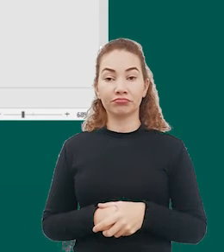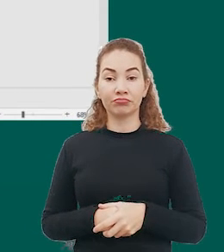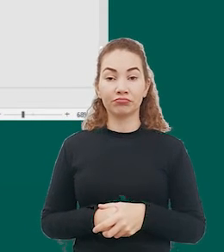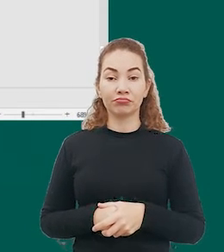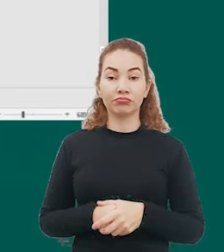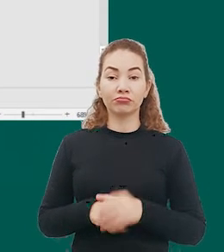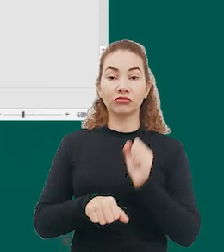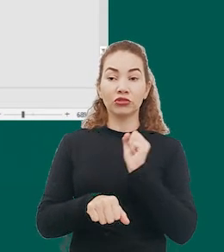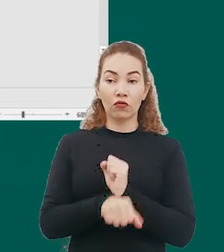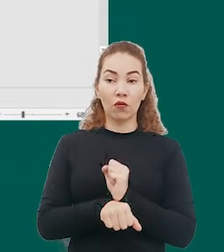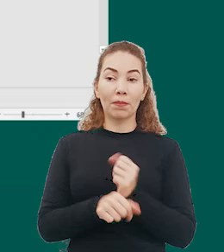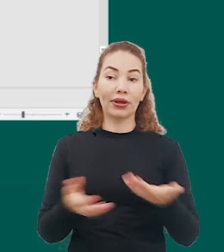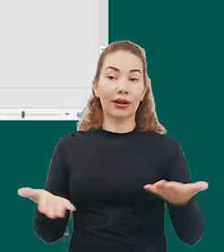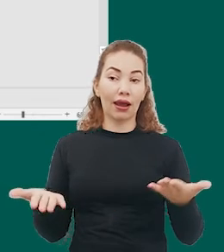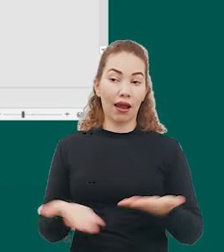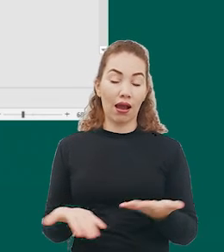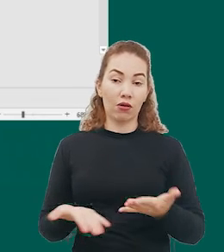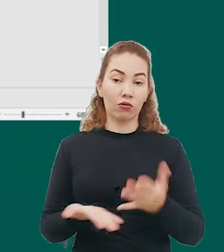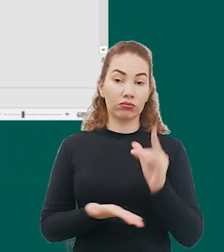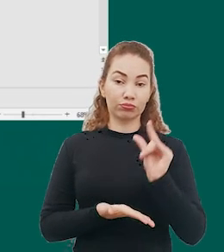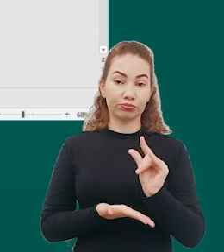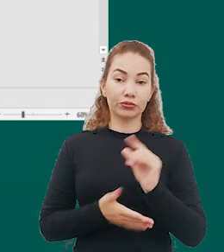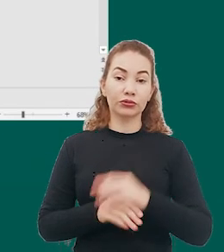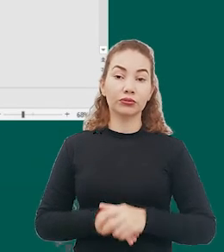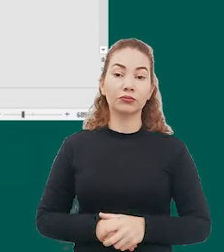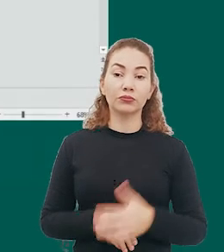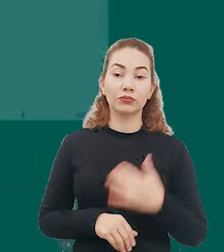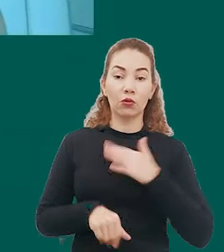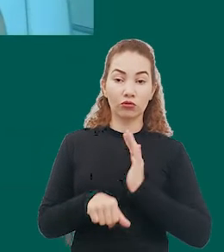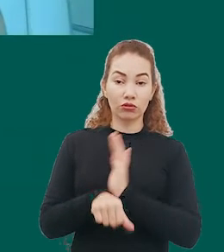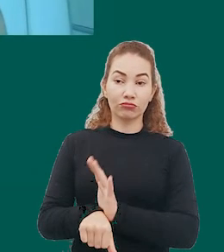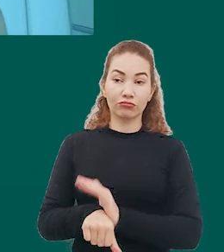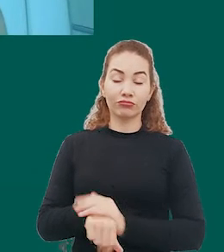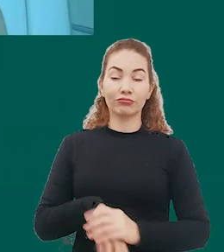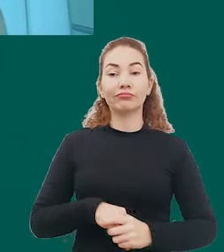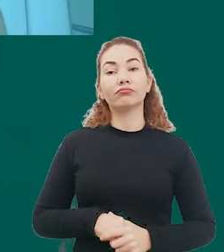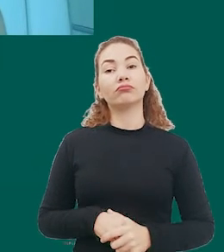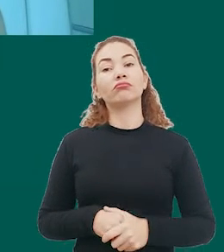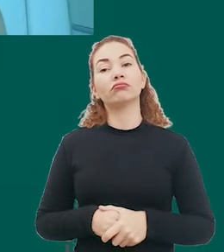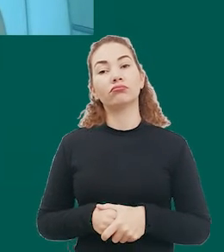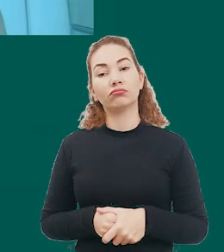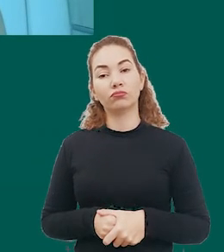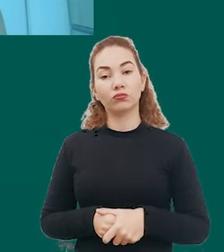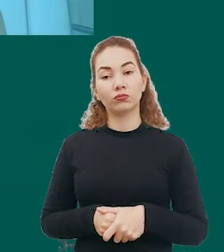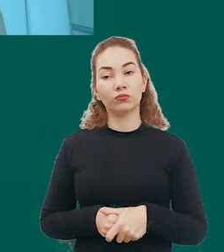Vou parar esse compartilhamento então. Certo, daí eu te ajudo aqui.